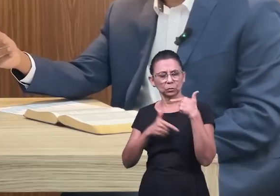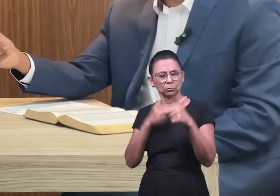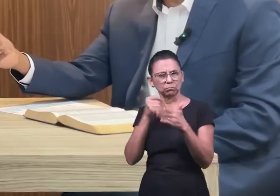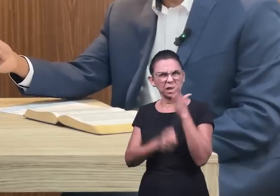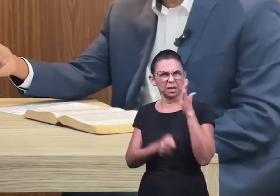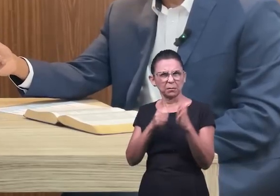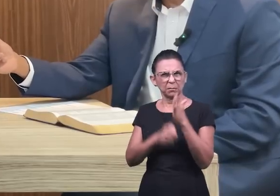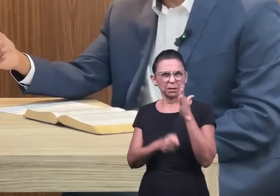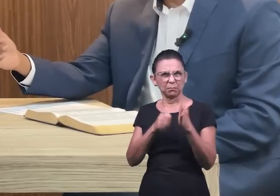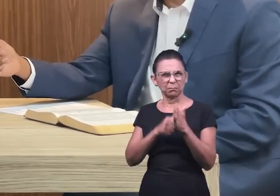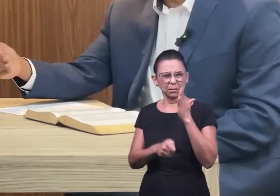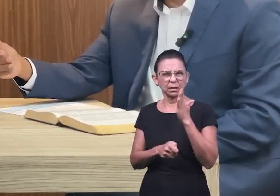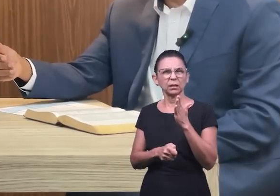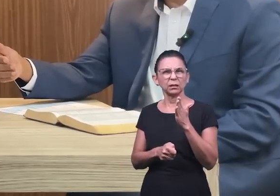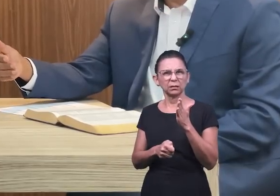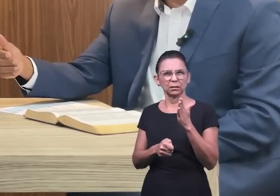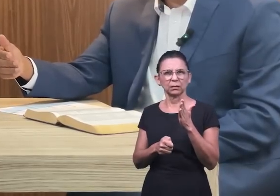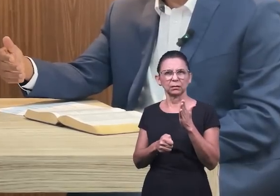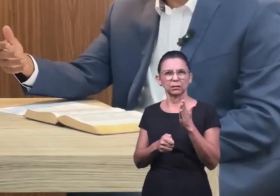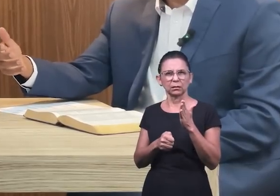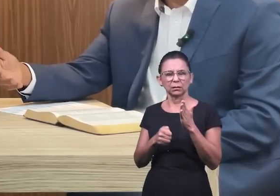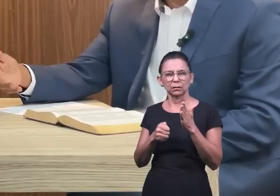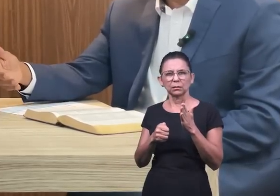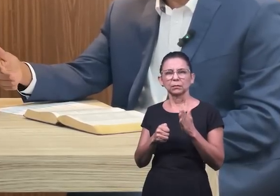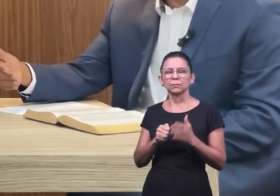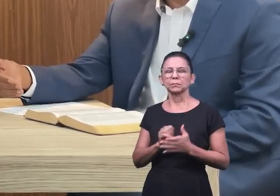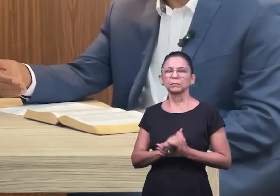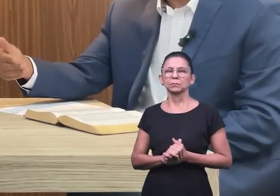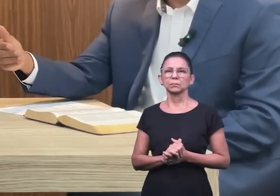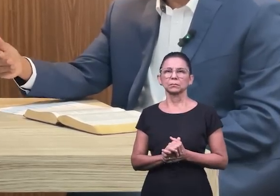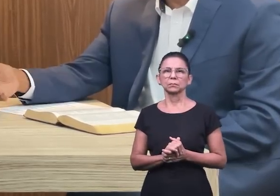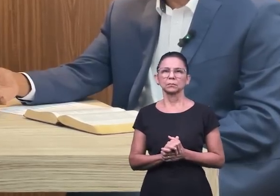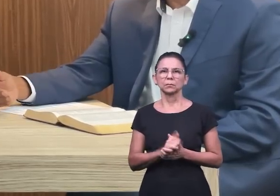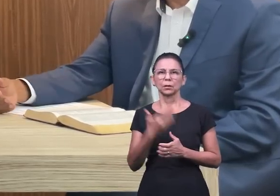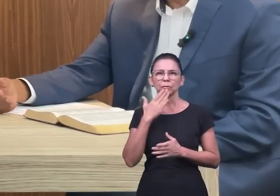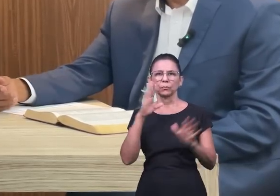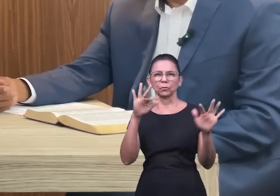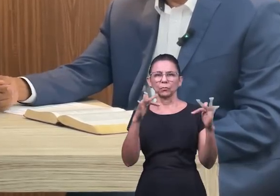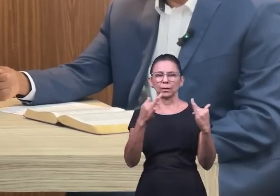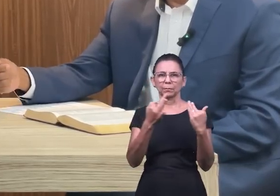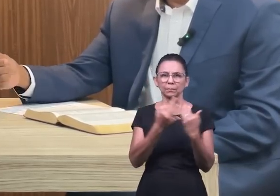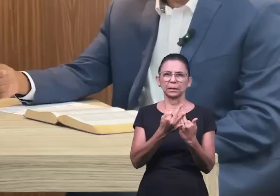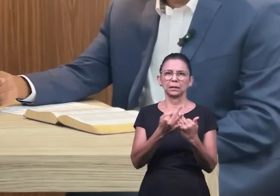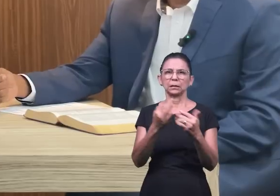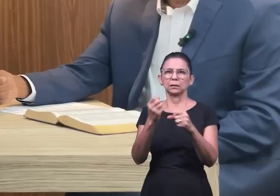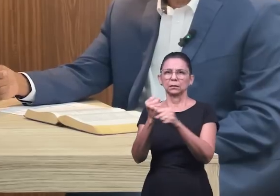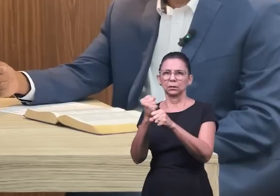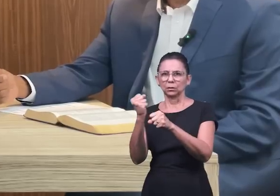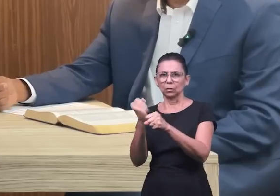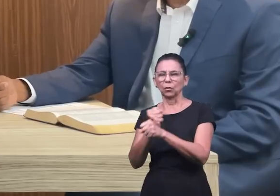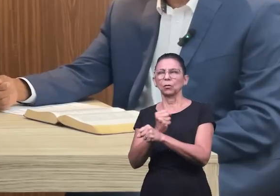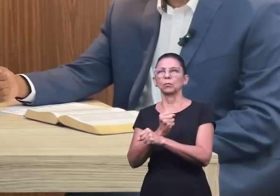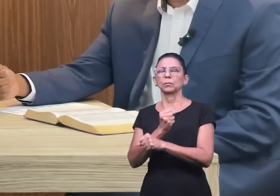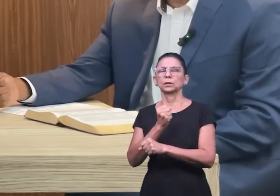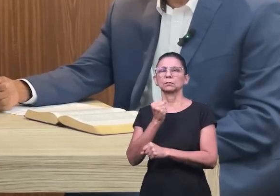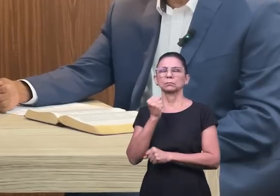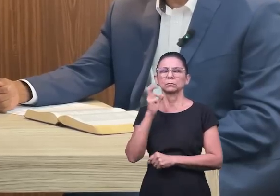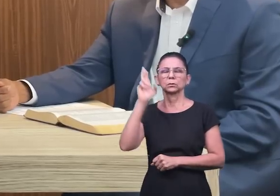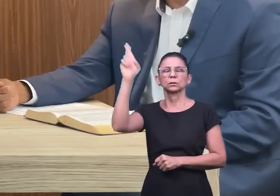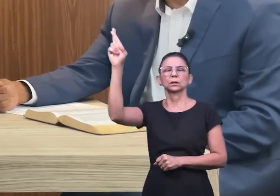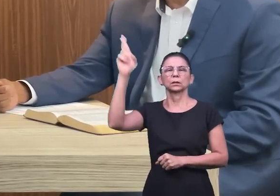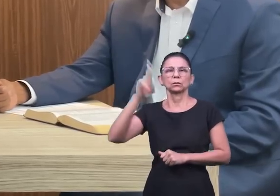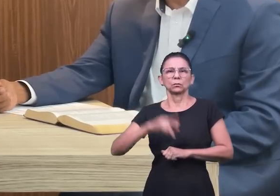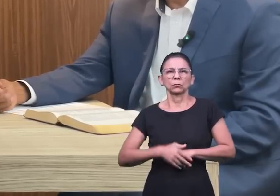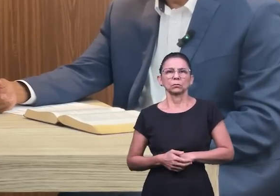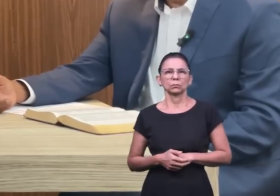irmãs, independente da idade, o pastor Ismael. Sim. Eles são valentes e estão combatendo, estão lutando pela obra, né, pela salvação